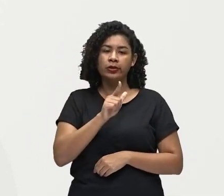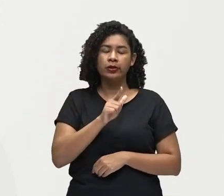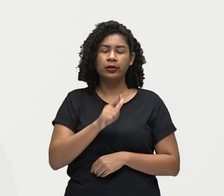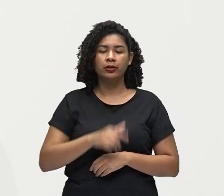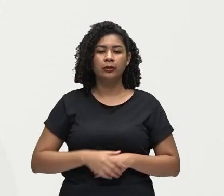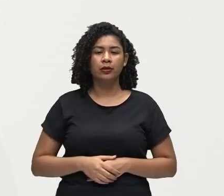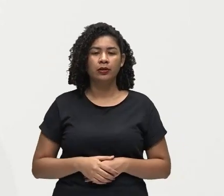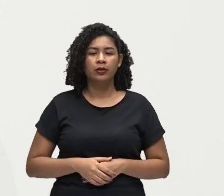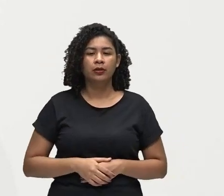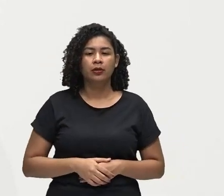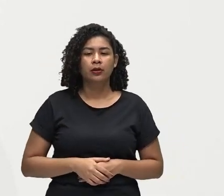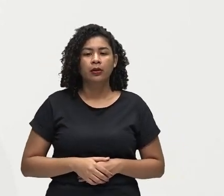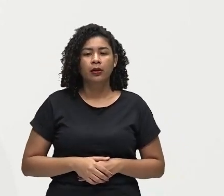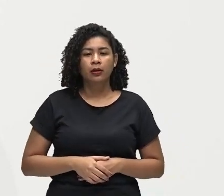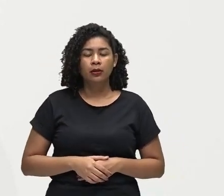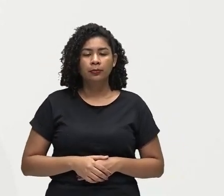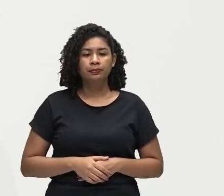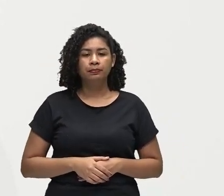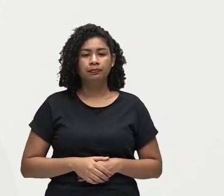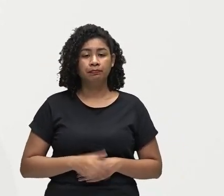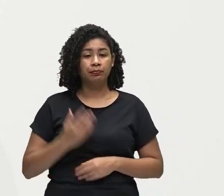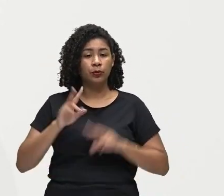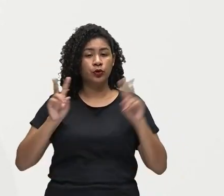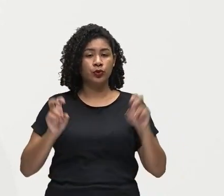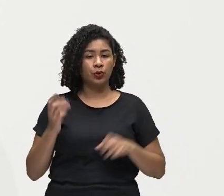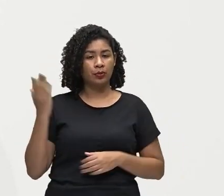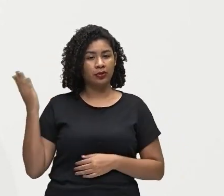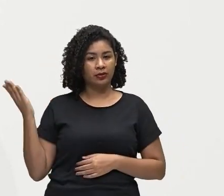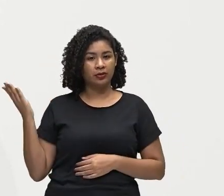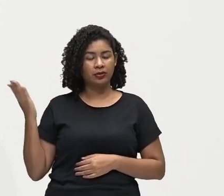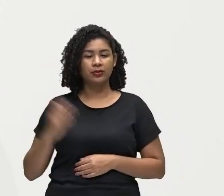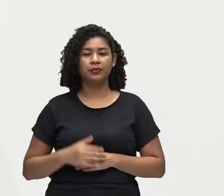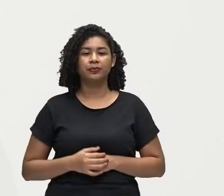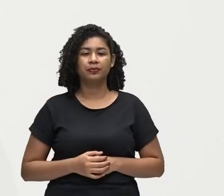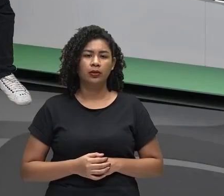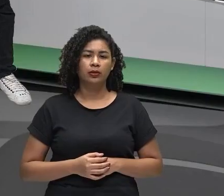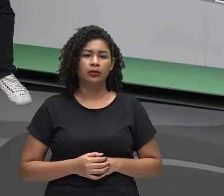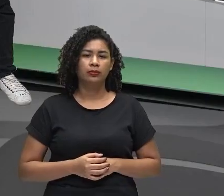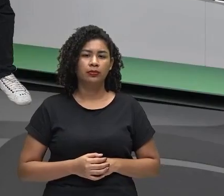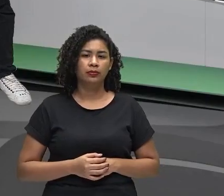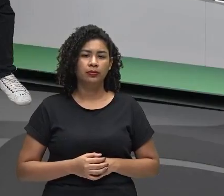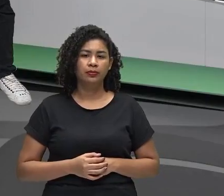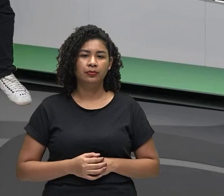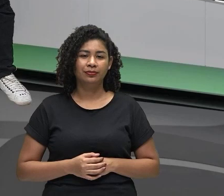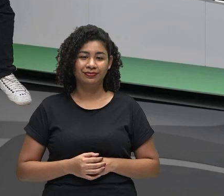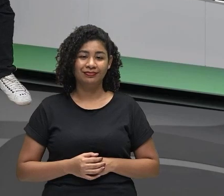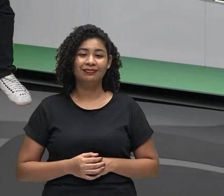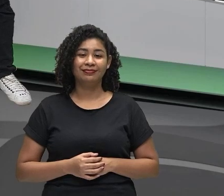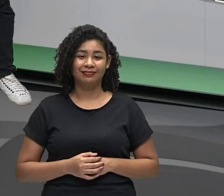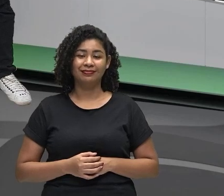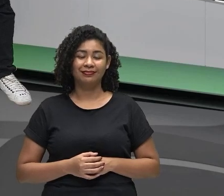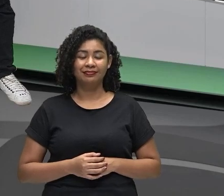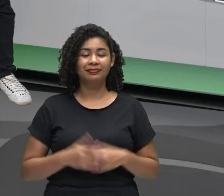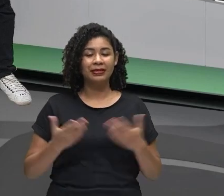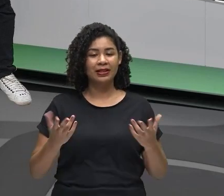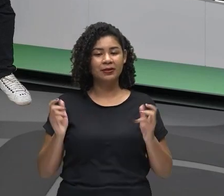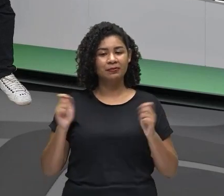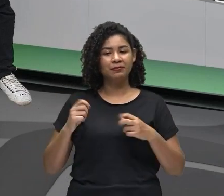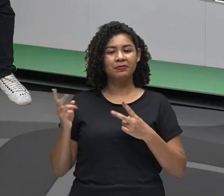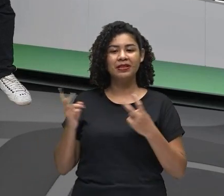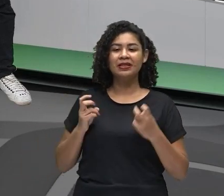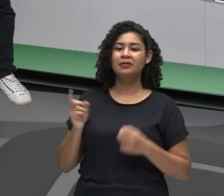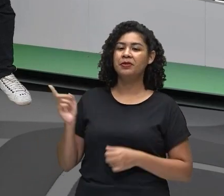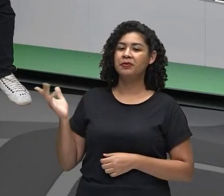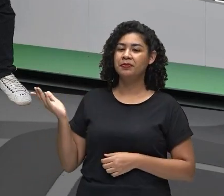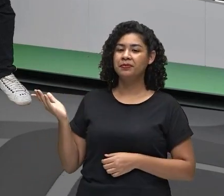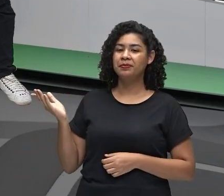estudar desse conteúdo aí de teias alimentares. Olha aí. Muito bem, então você pode visualizar, ó,